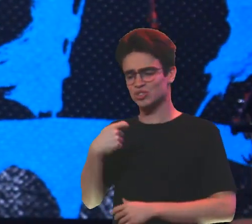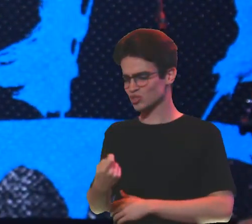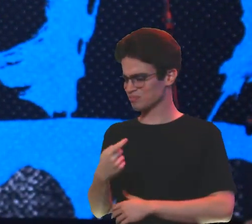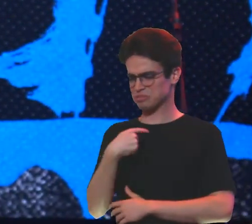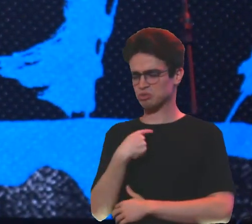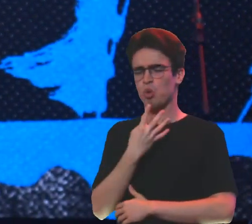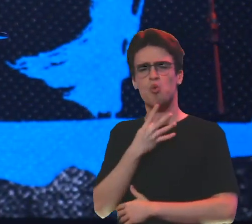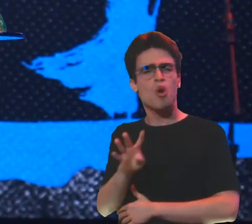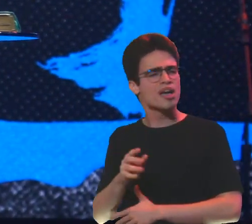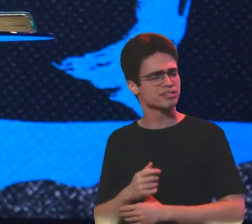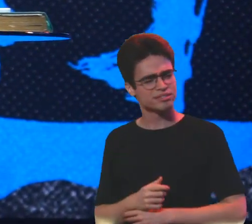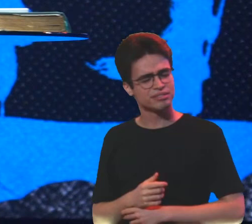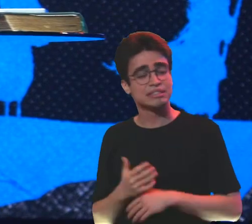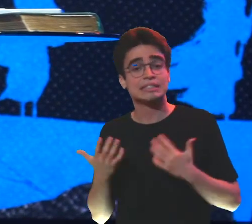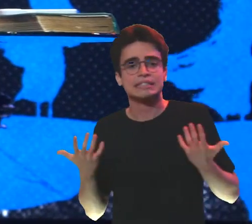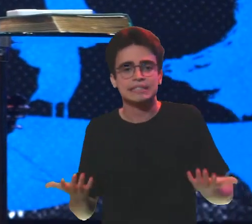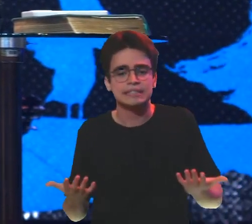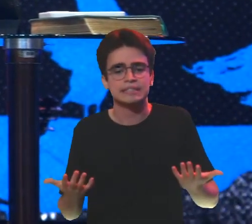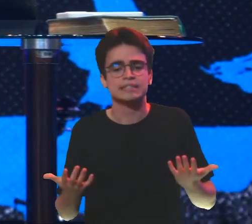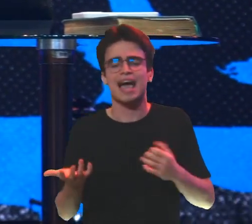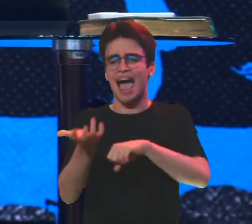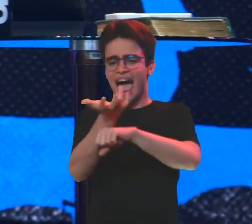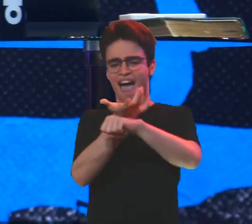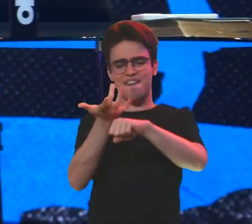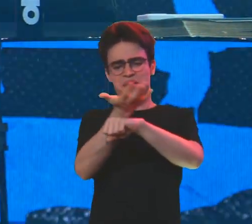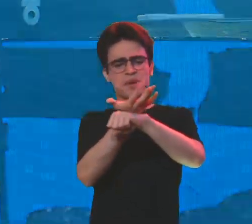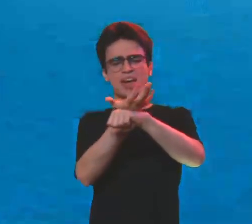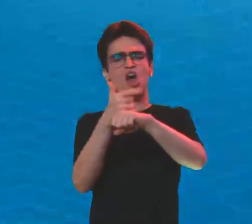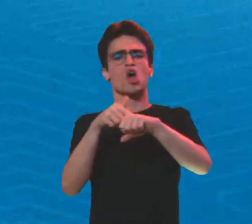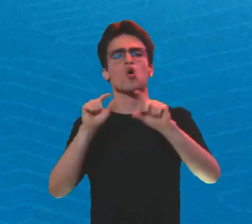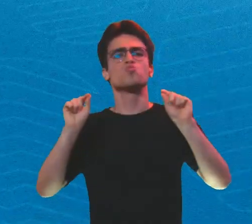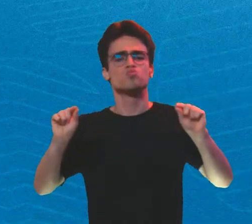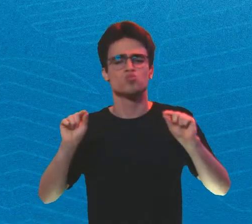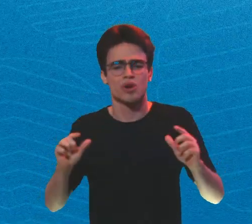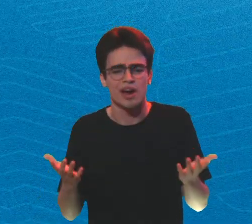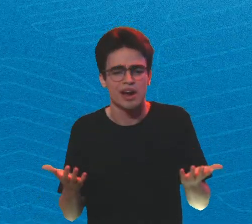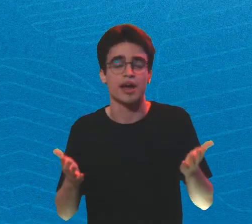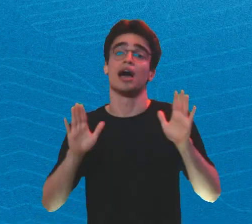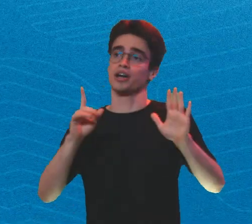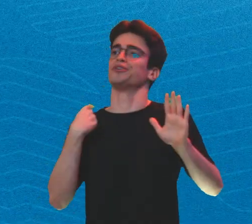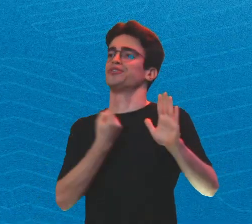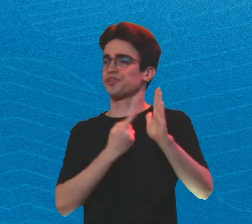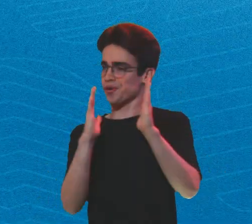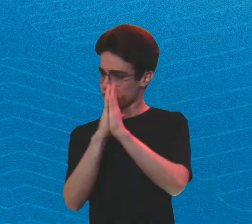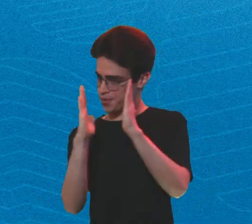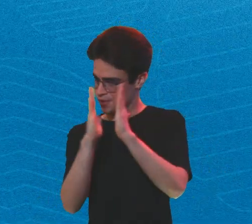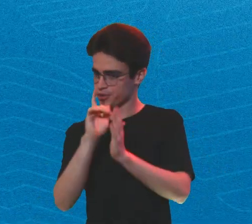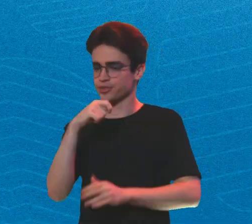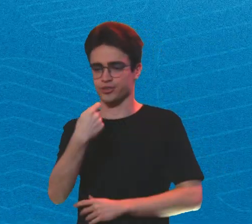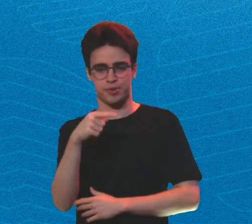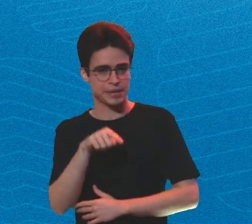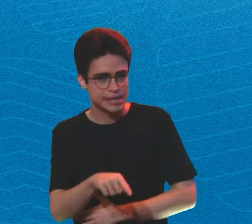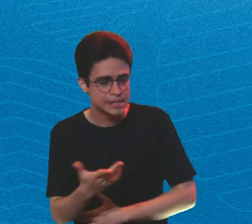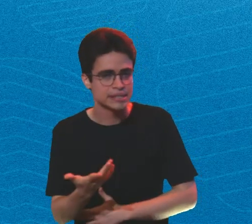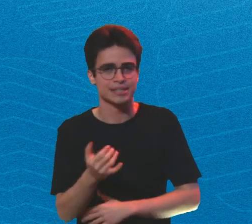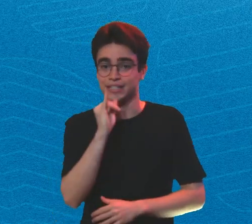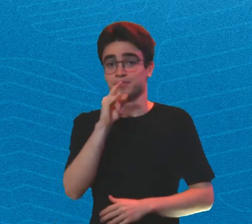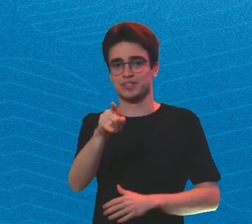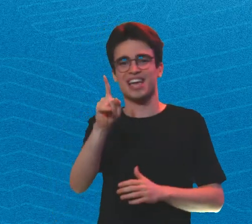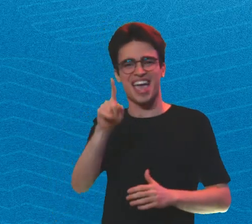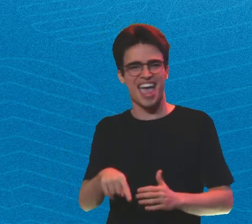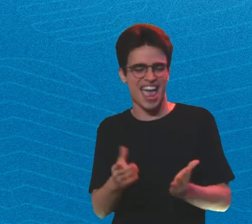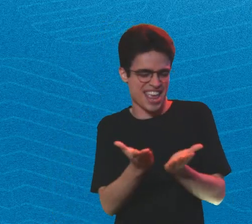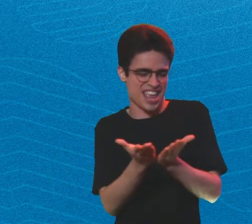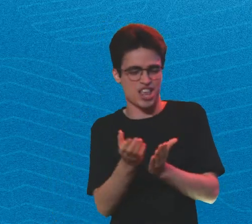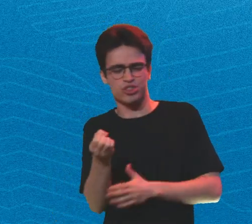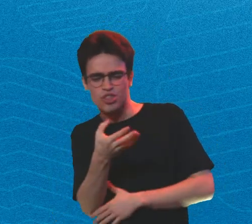significa. Afinal de contas, o que é um avivamento? A gente ora por isso. Não sei se você é crente novo